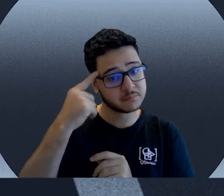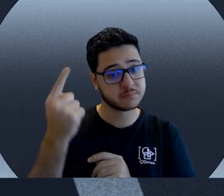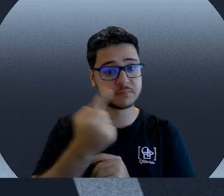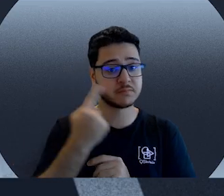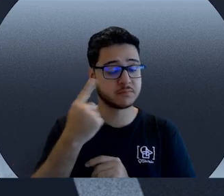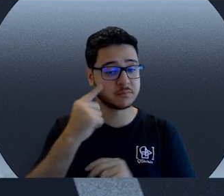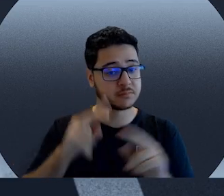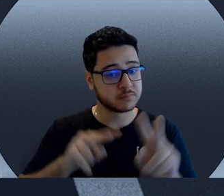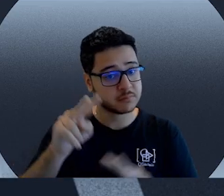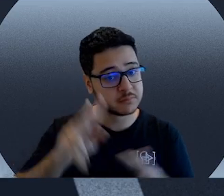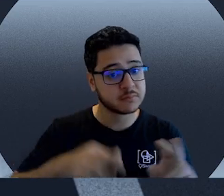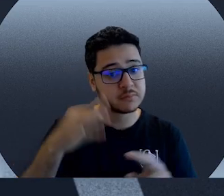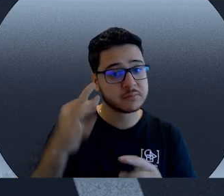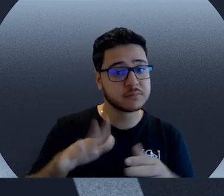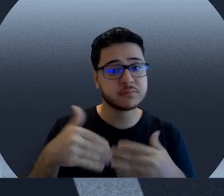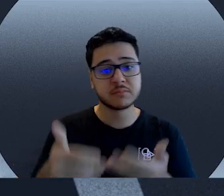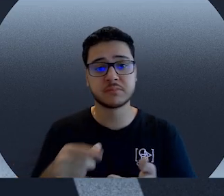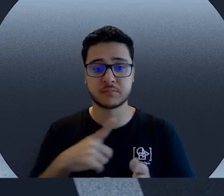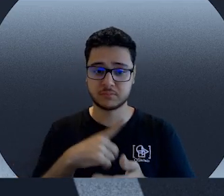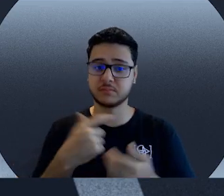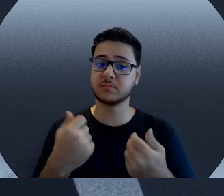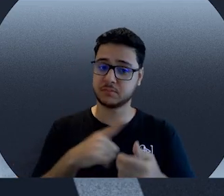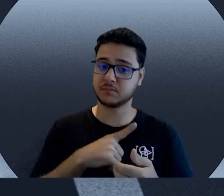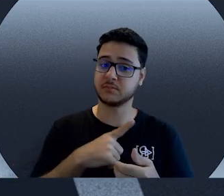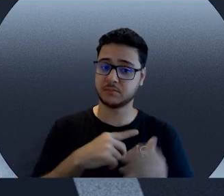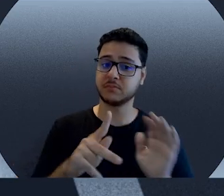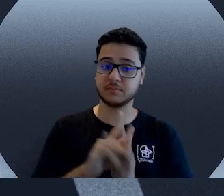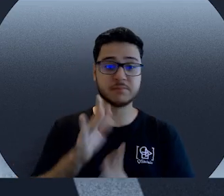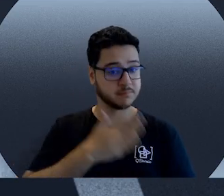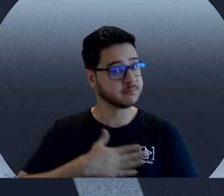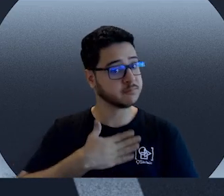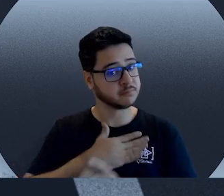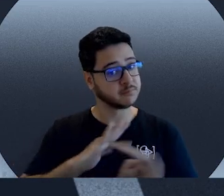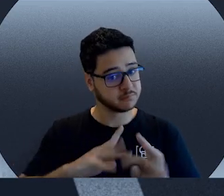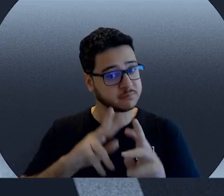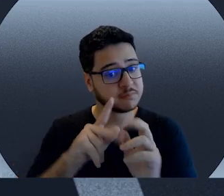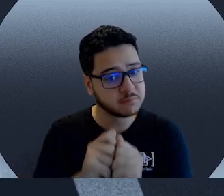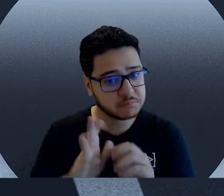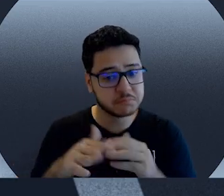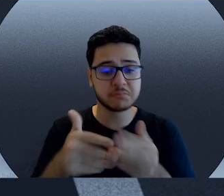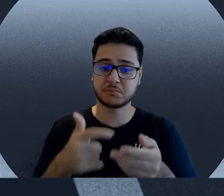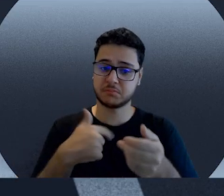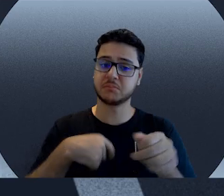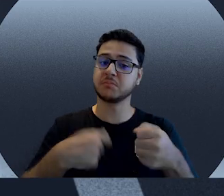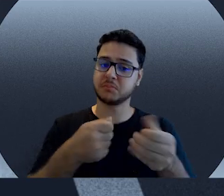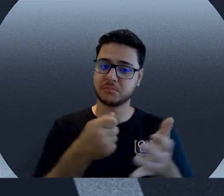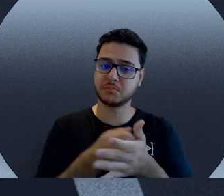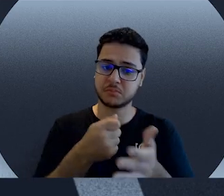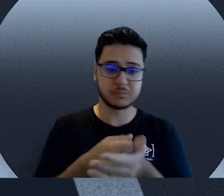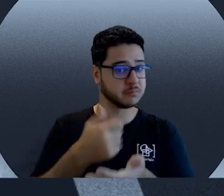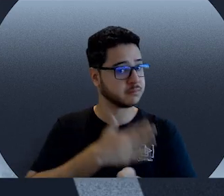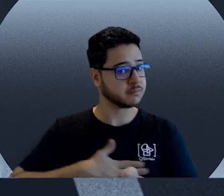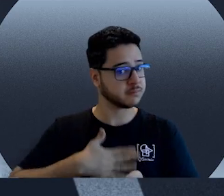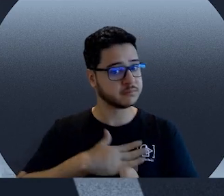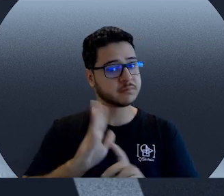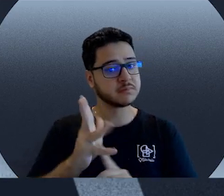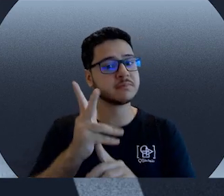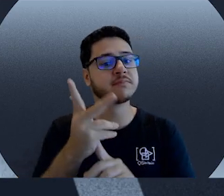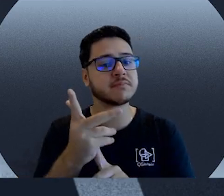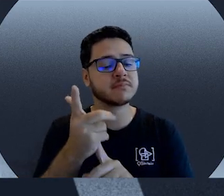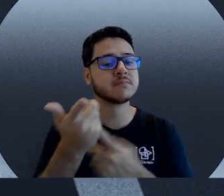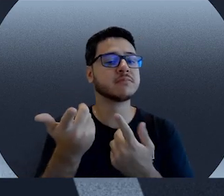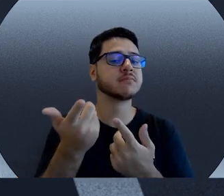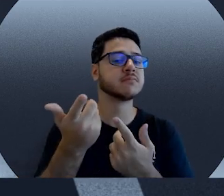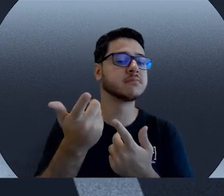gente refletir. E será que eu tenho mesmo que gostar de tudo? Será que eu tenho que gostar dessa arte? Às vezes ela foi feita